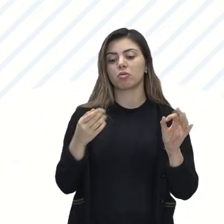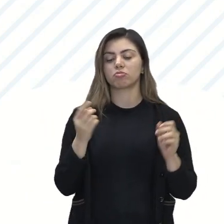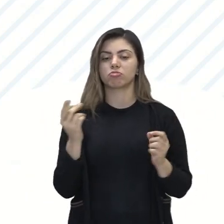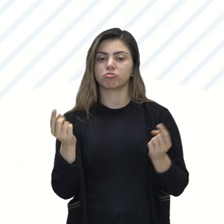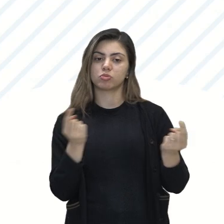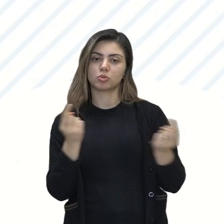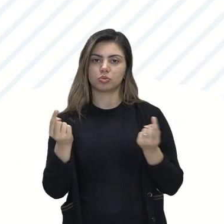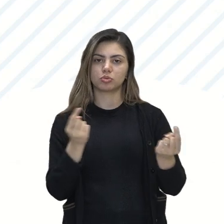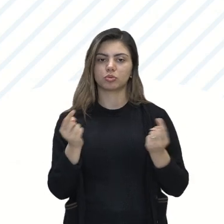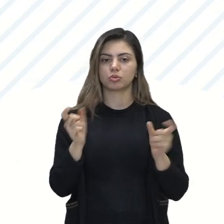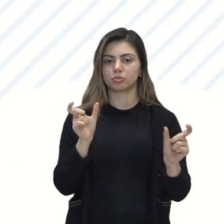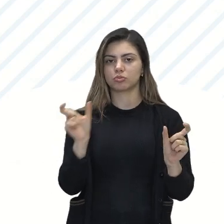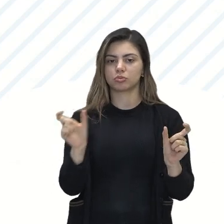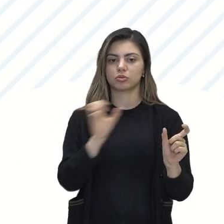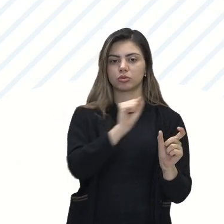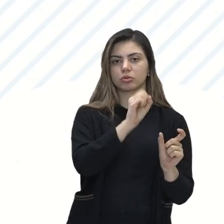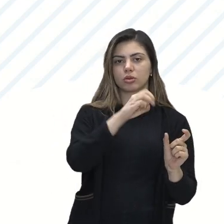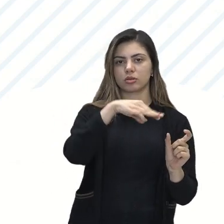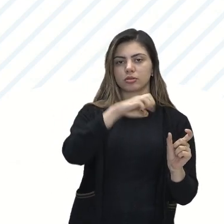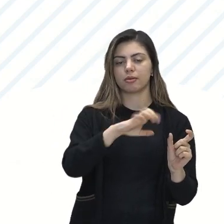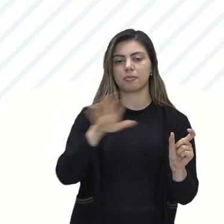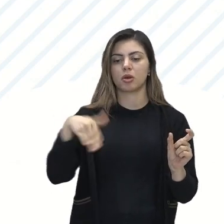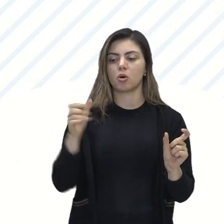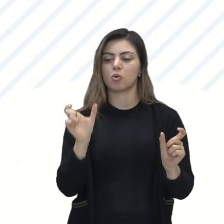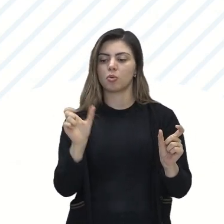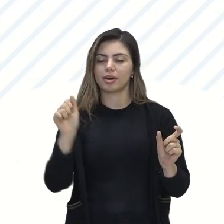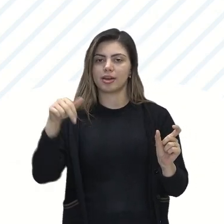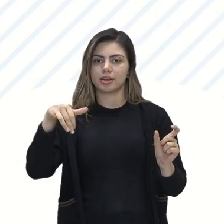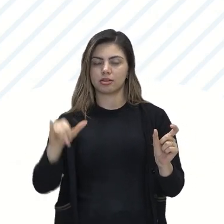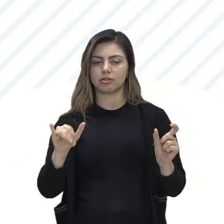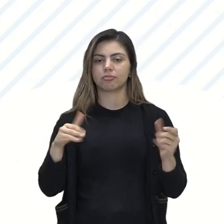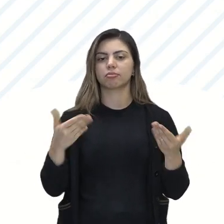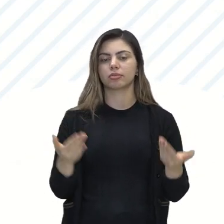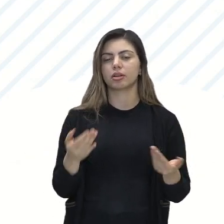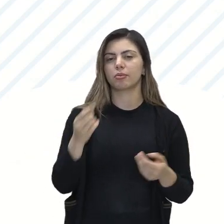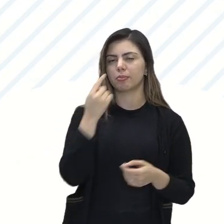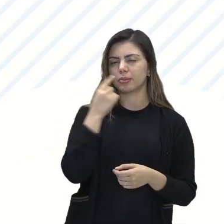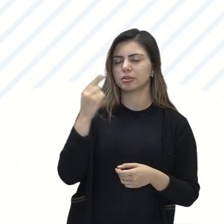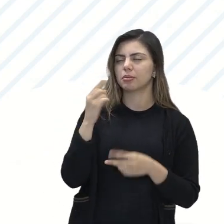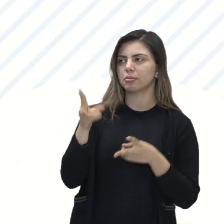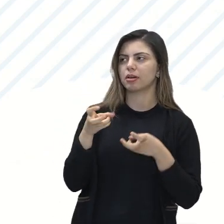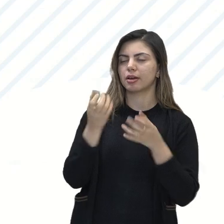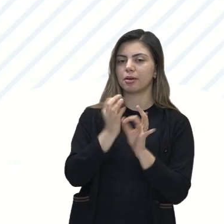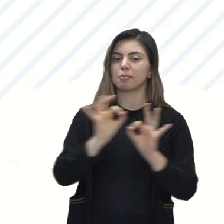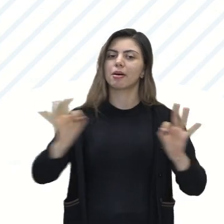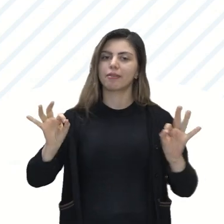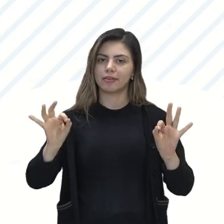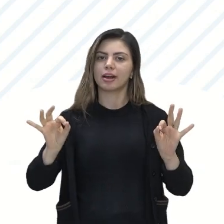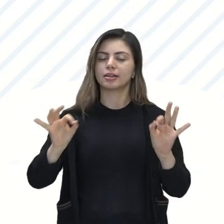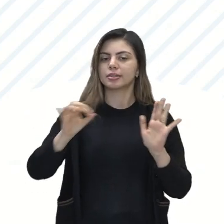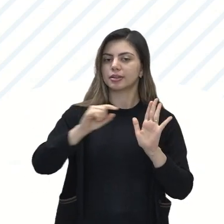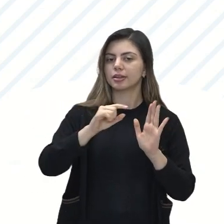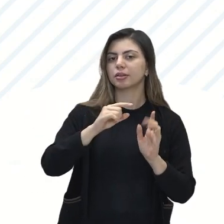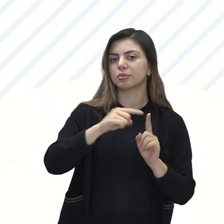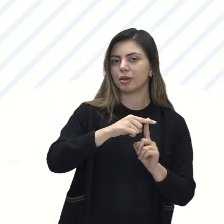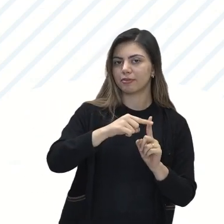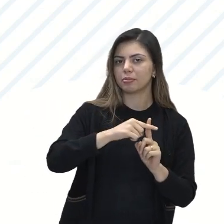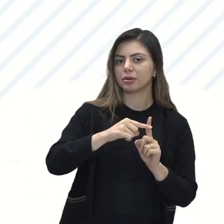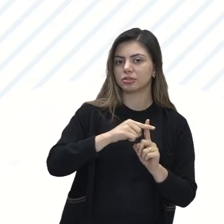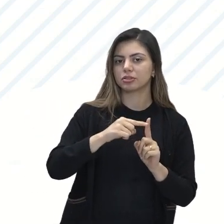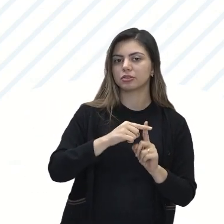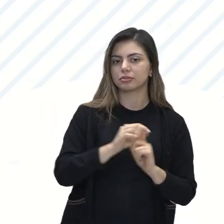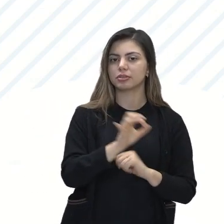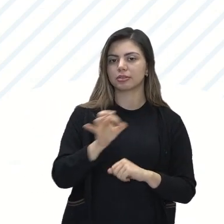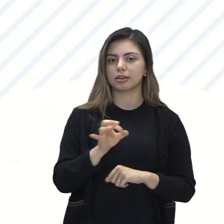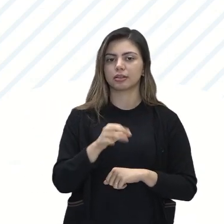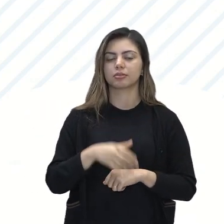any. Observando aí a primeira, nós temos, uma frase afirmativa. I need information about the